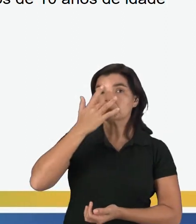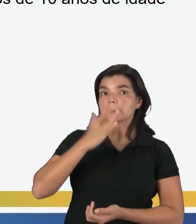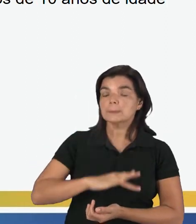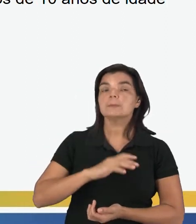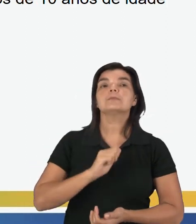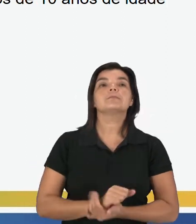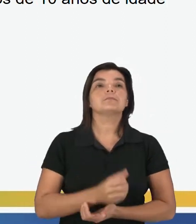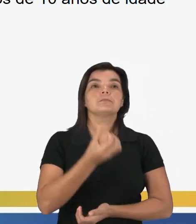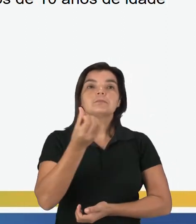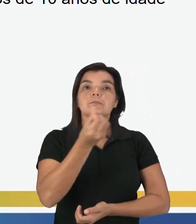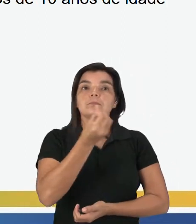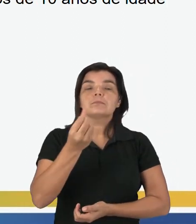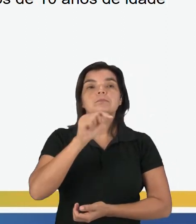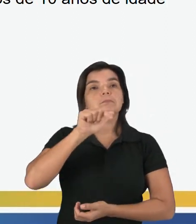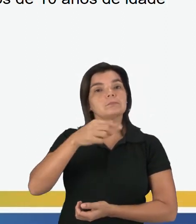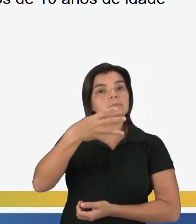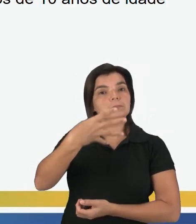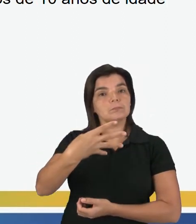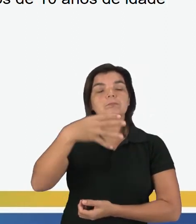infantil é de